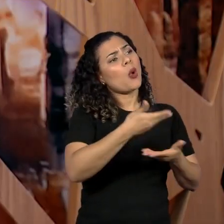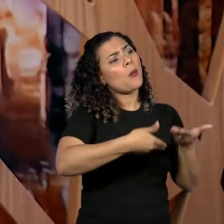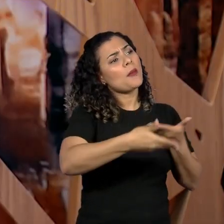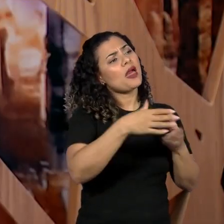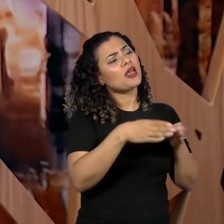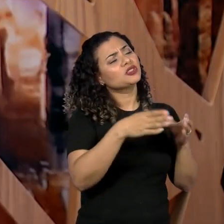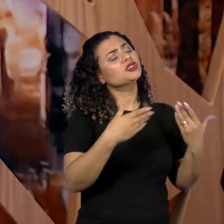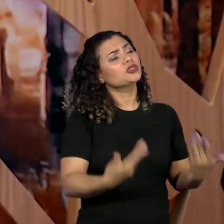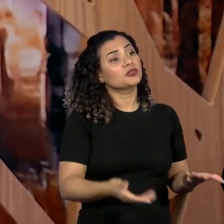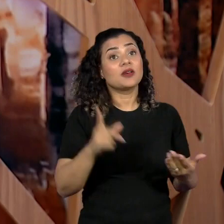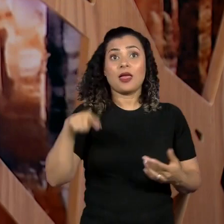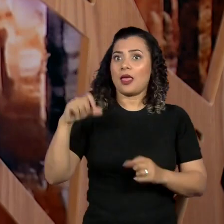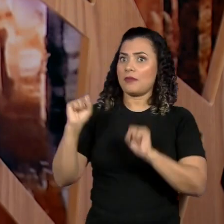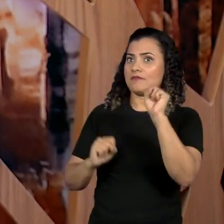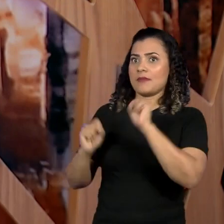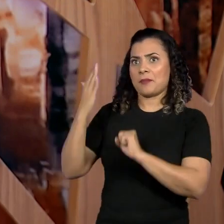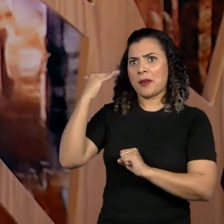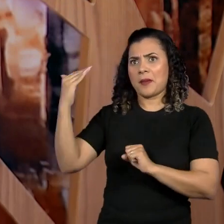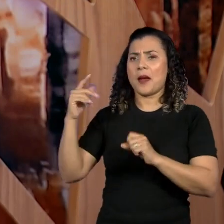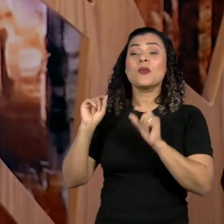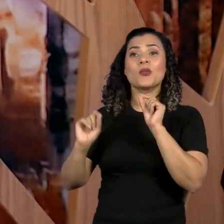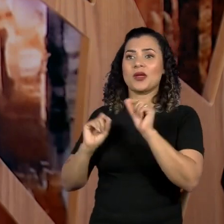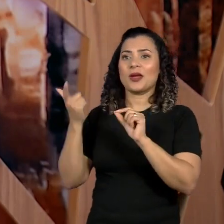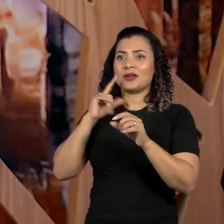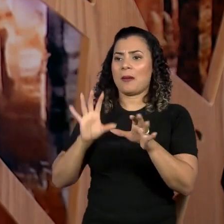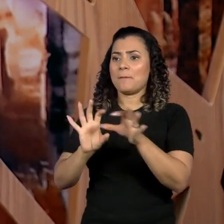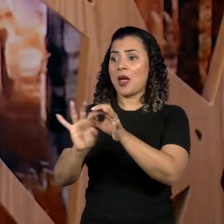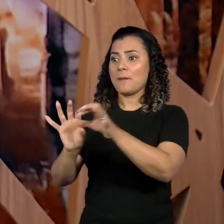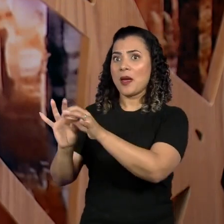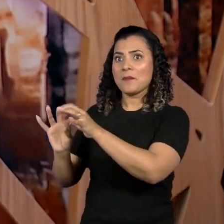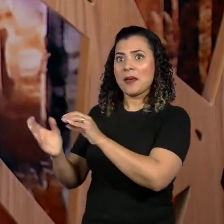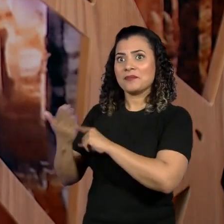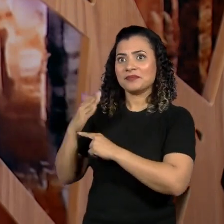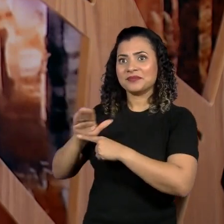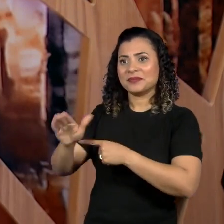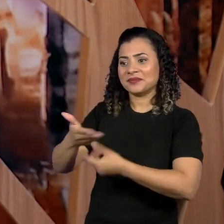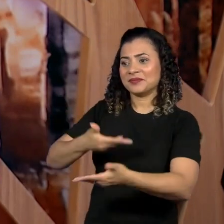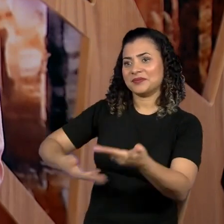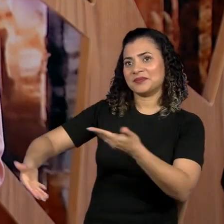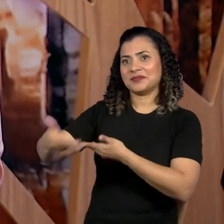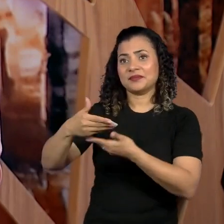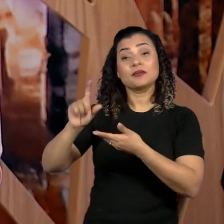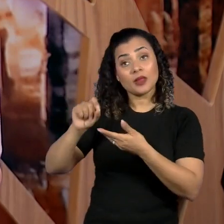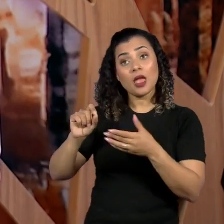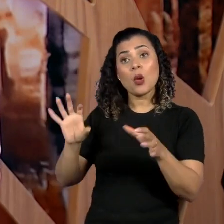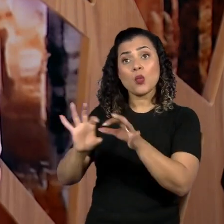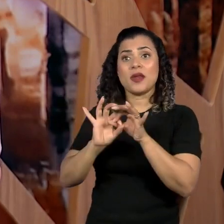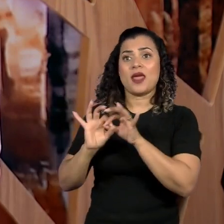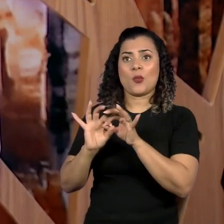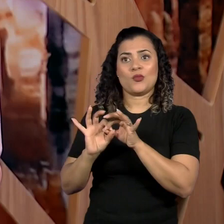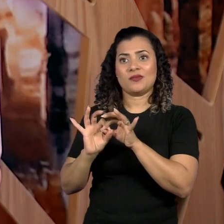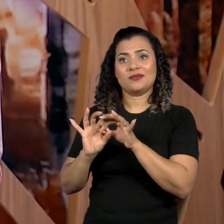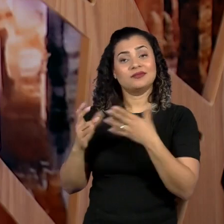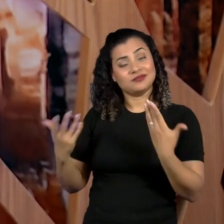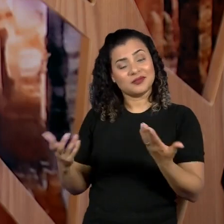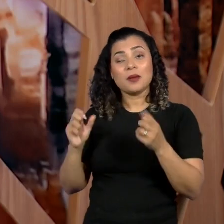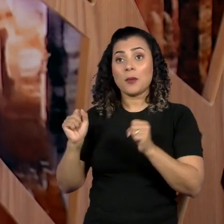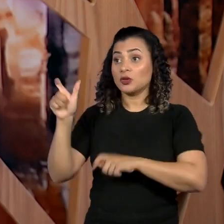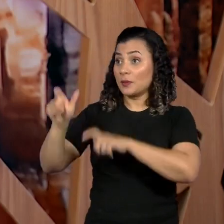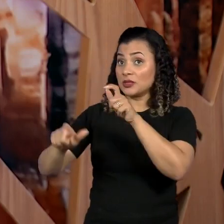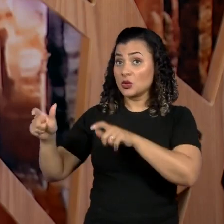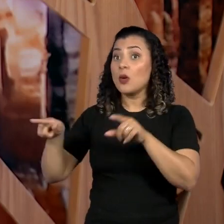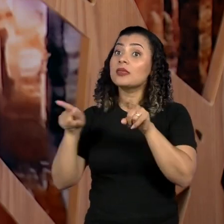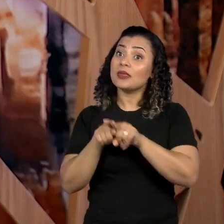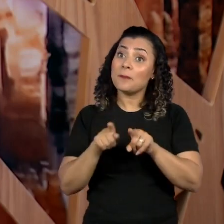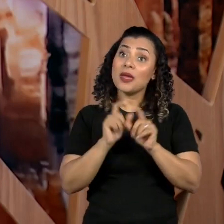de grandes empresas, né, que se unem, porque o cooperativismo é isso. É a união de pessoas. Podem ser pessoas físicas, mas